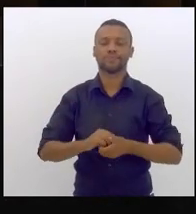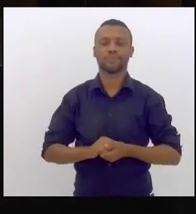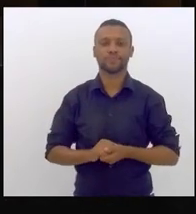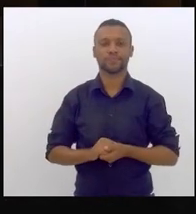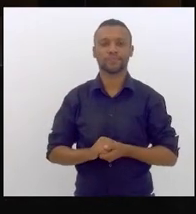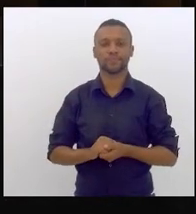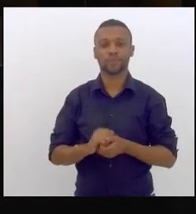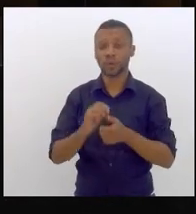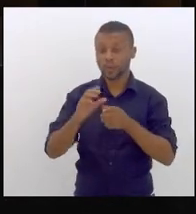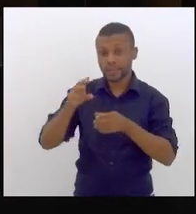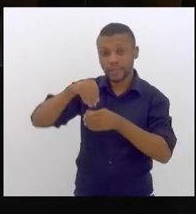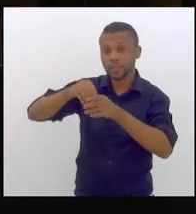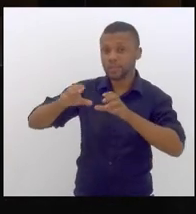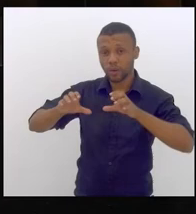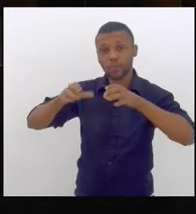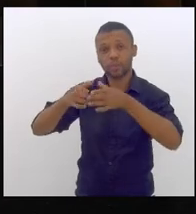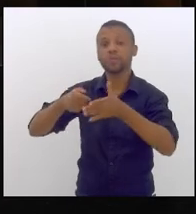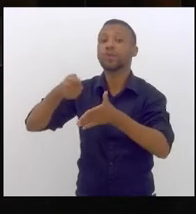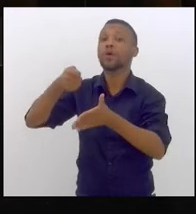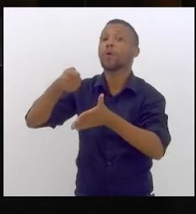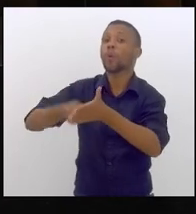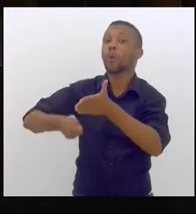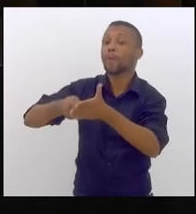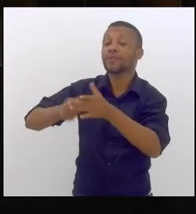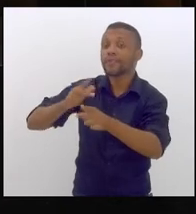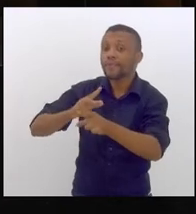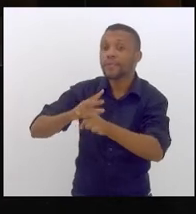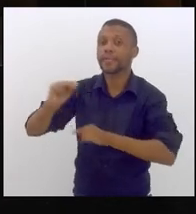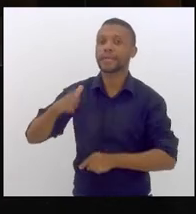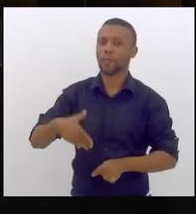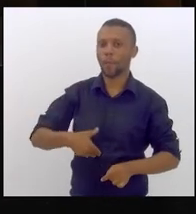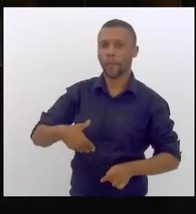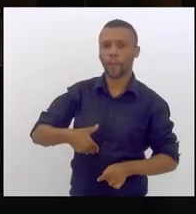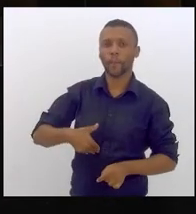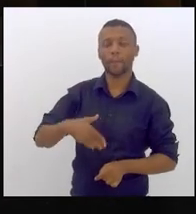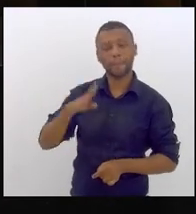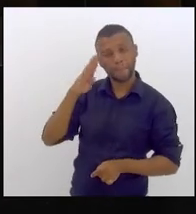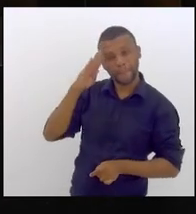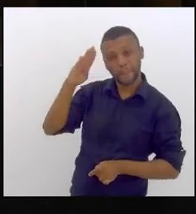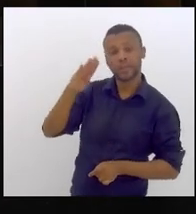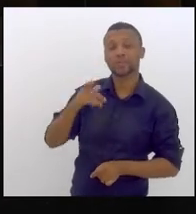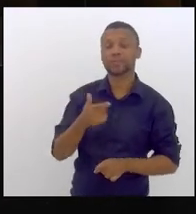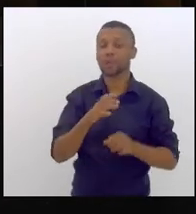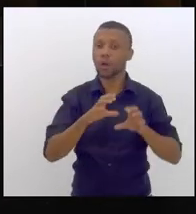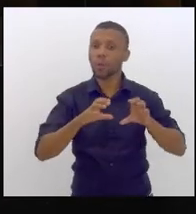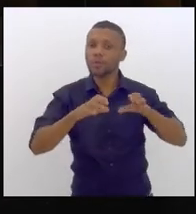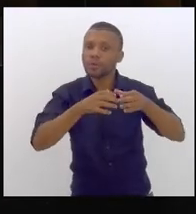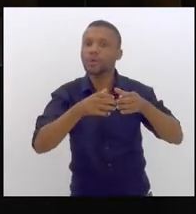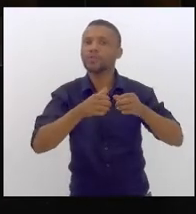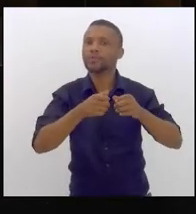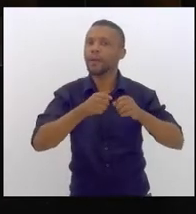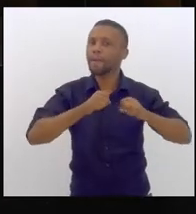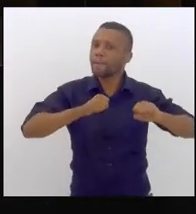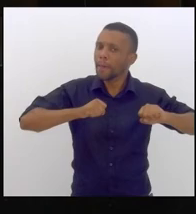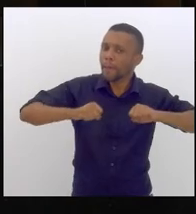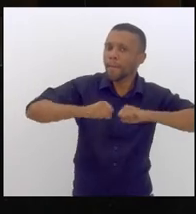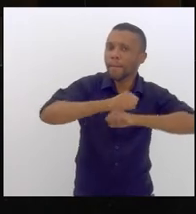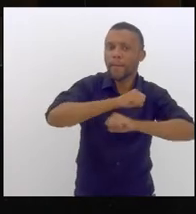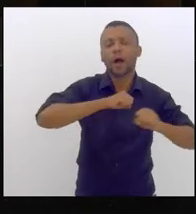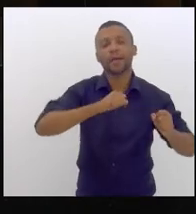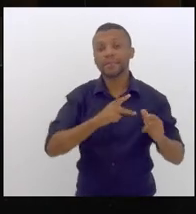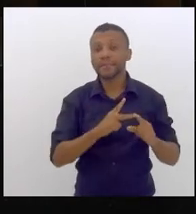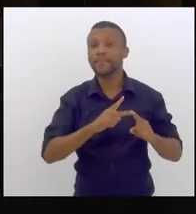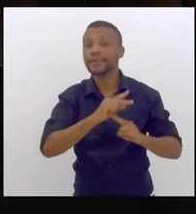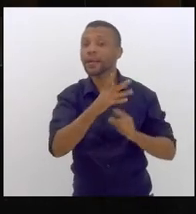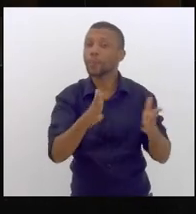de combate à fome, mas mais que isso, na Comissão Especial de Enfrentamento à Miséria e Combate à Pobreza. Isso é central para